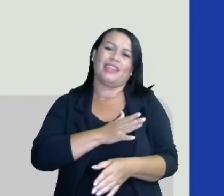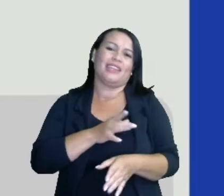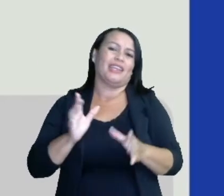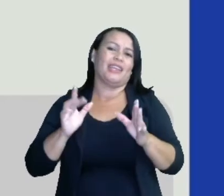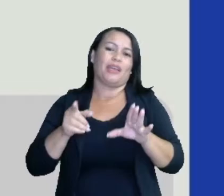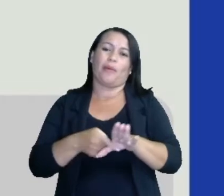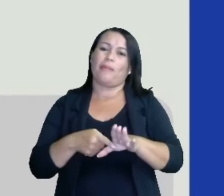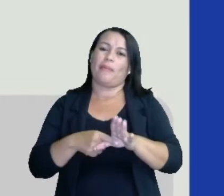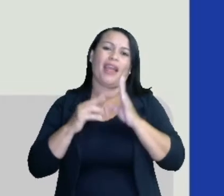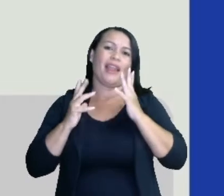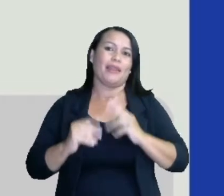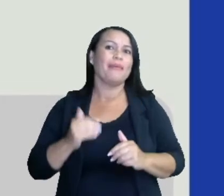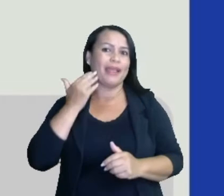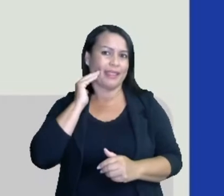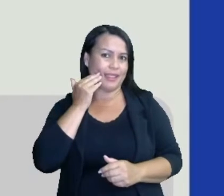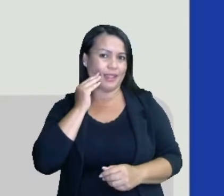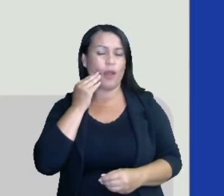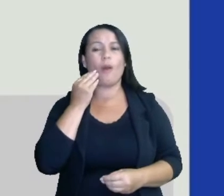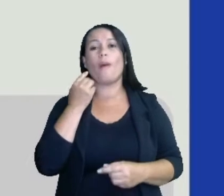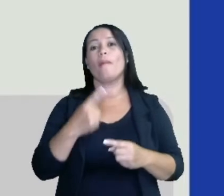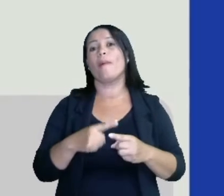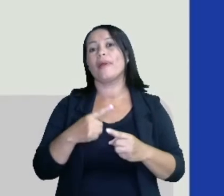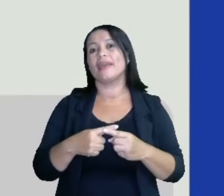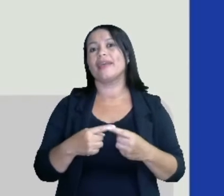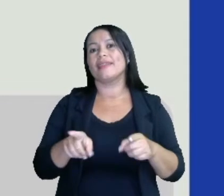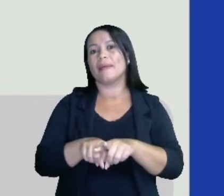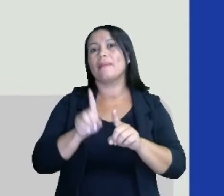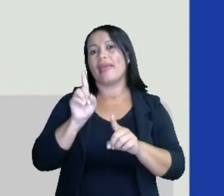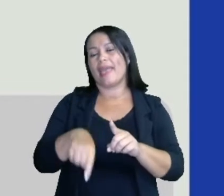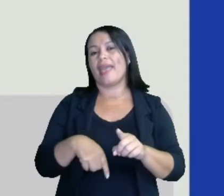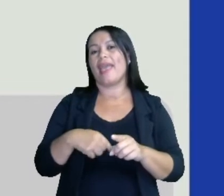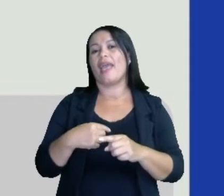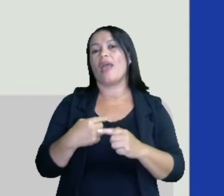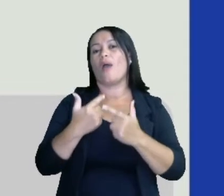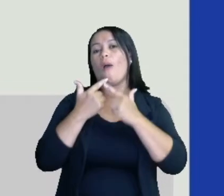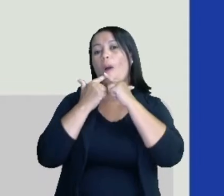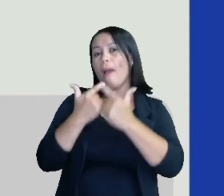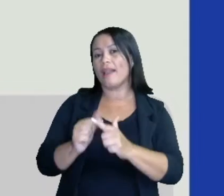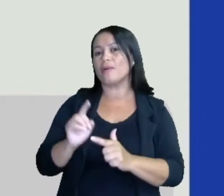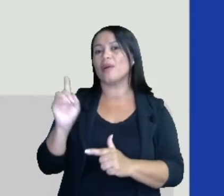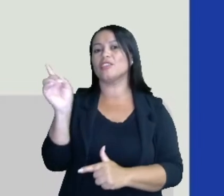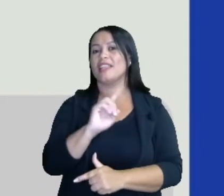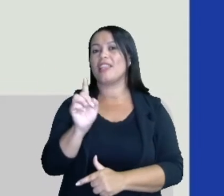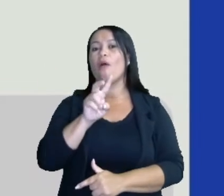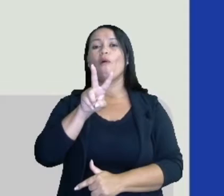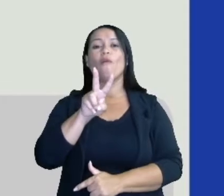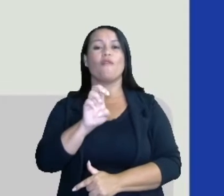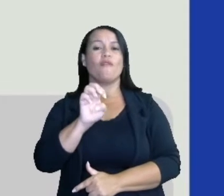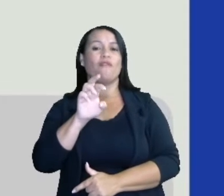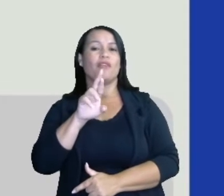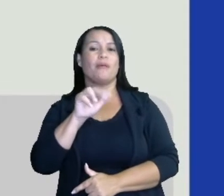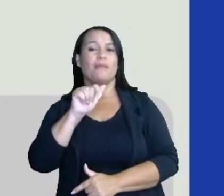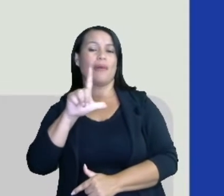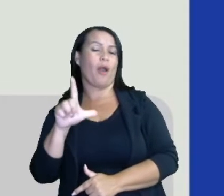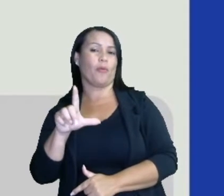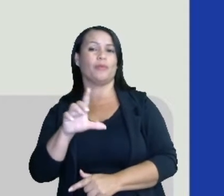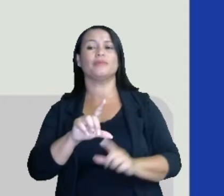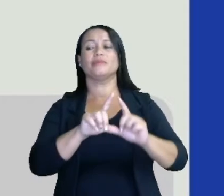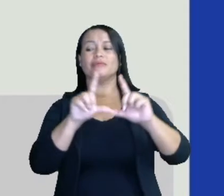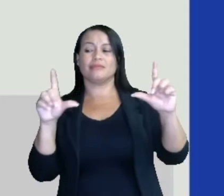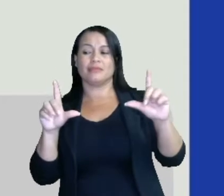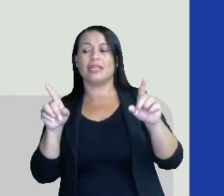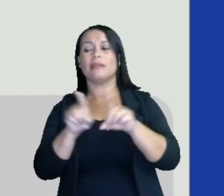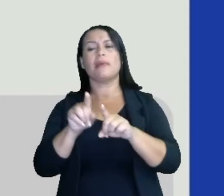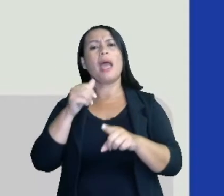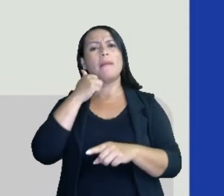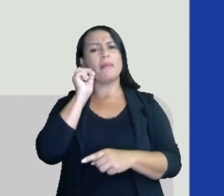o pé. A gente compreende tudo isso por conta dessa linguagem também não verbal que está aí na tirinha. E aí